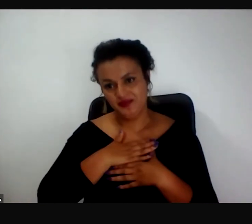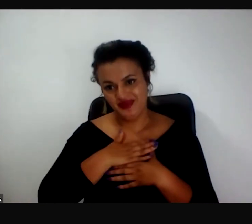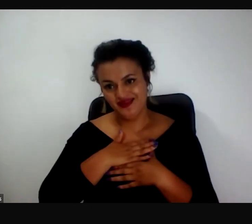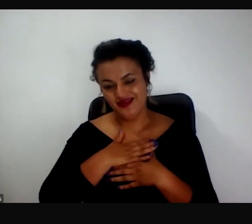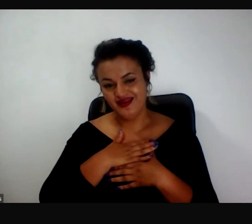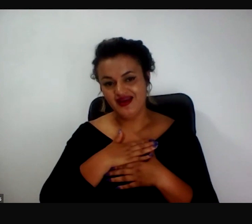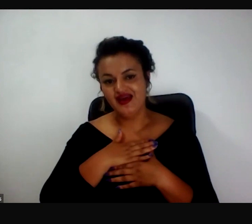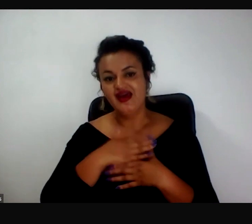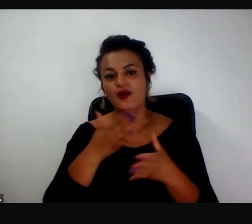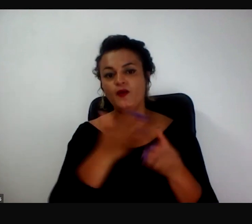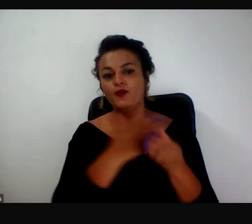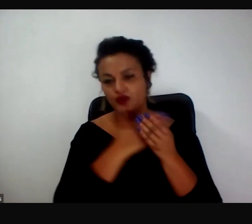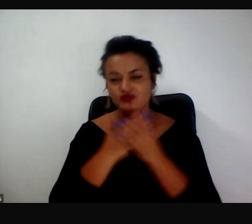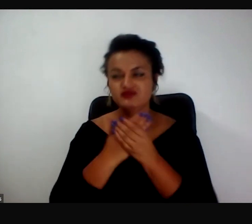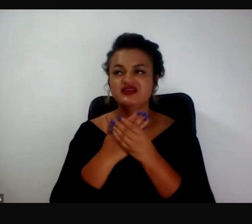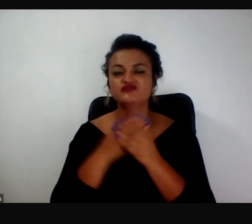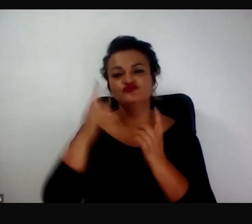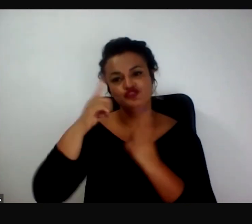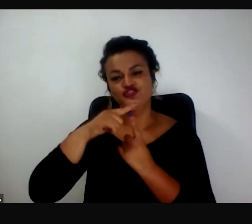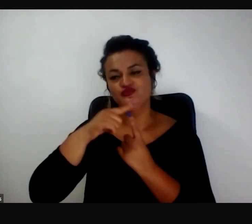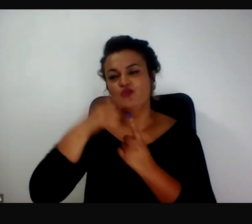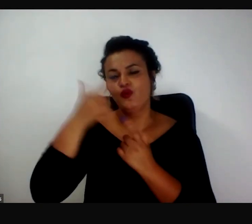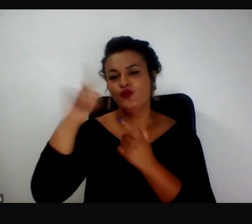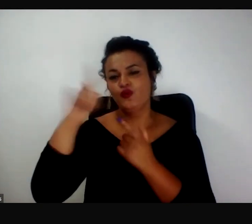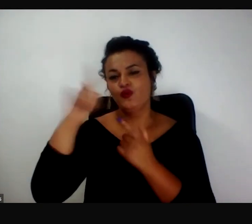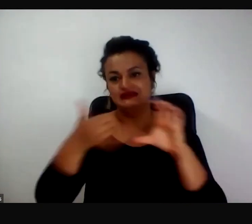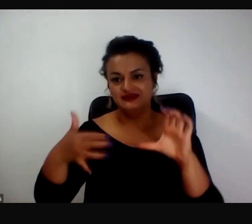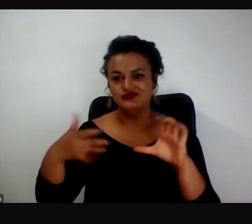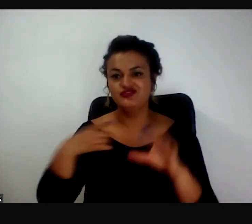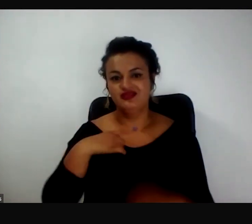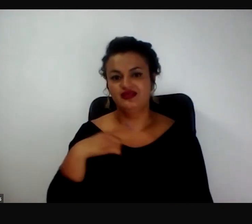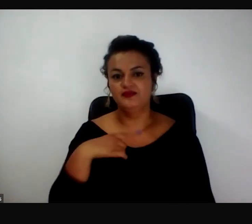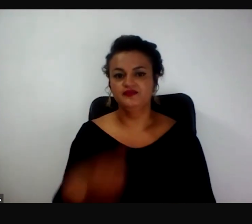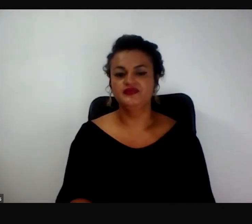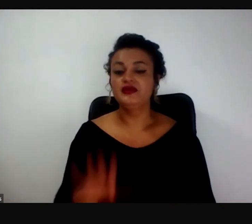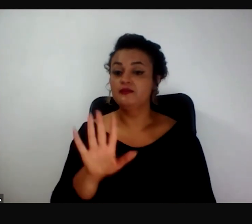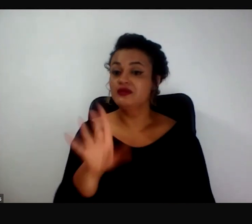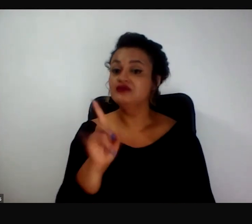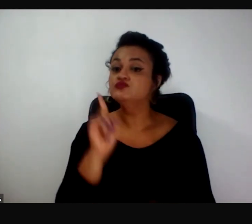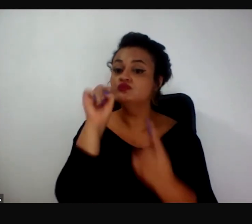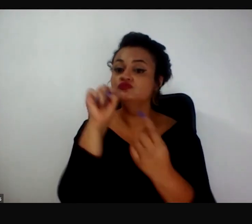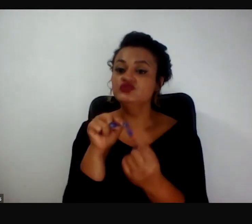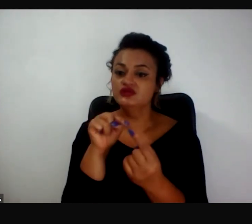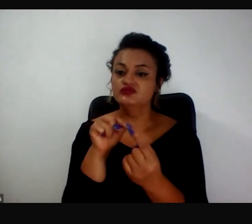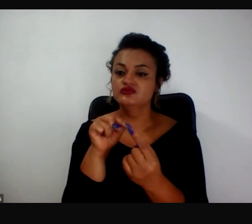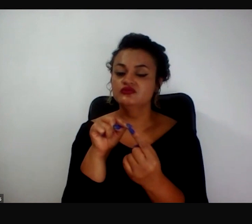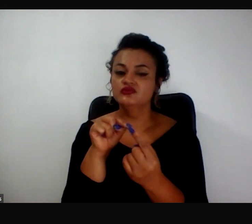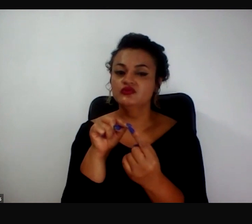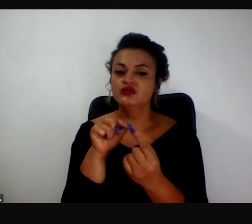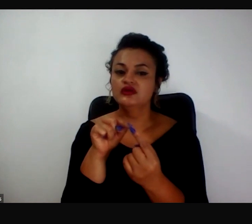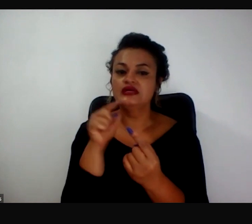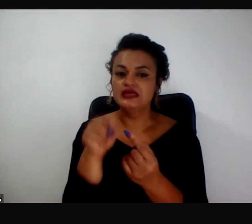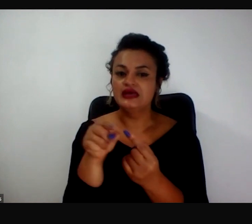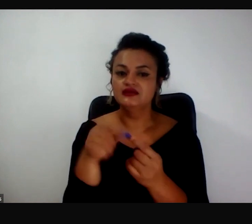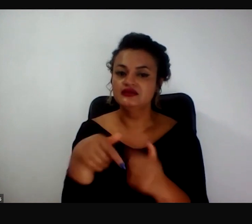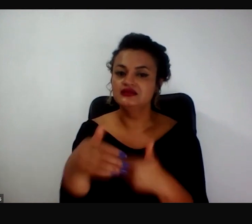também jurisdicionais. Mas o objeto é diferente dos outros